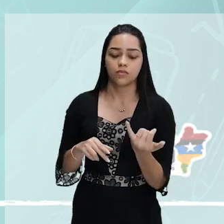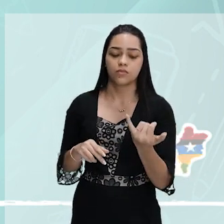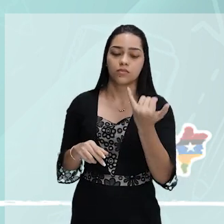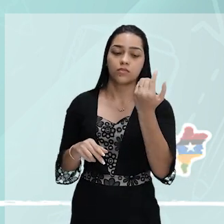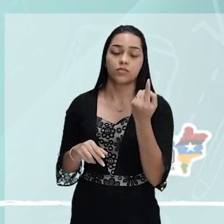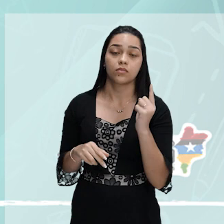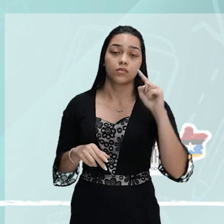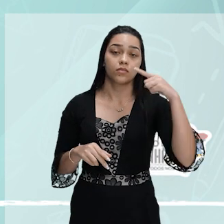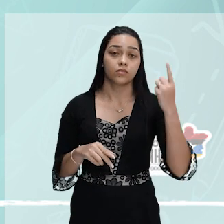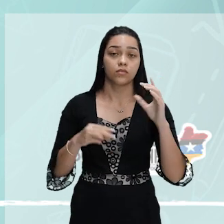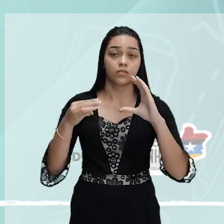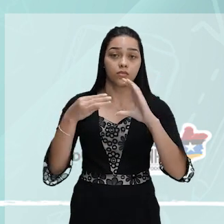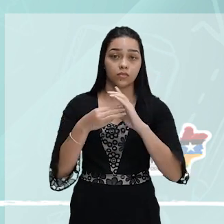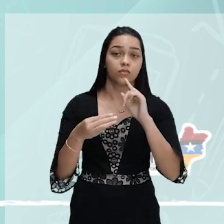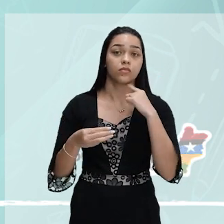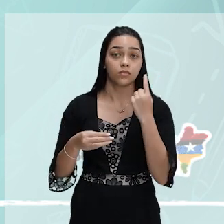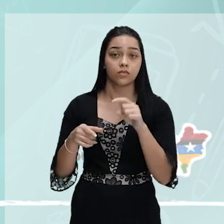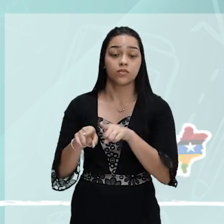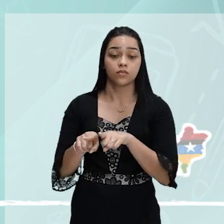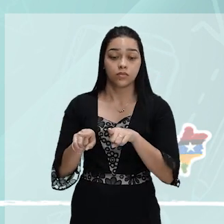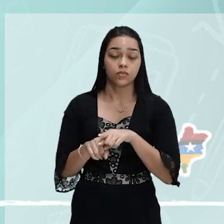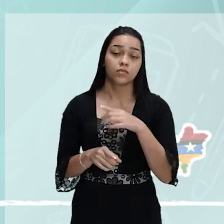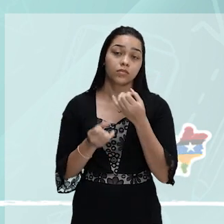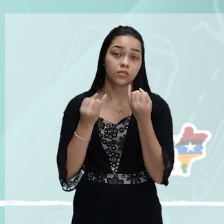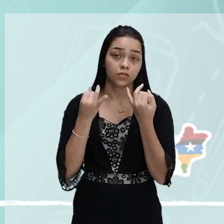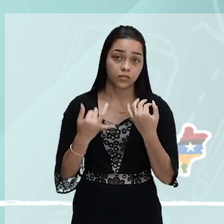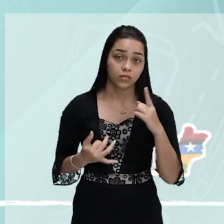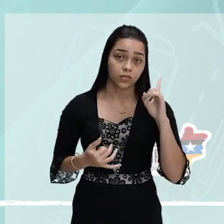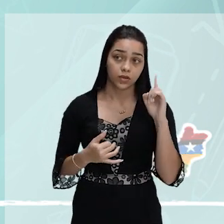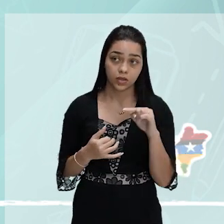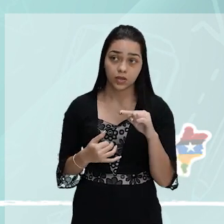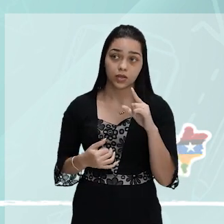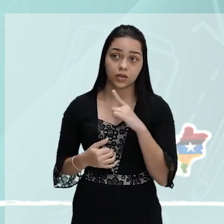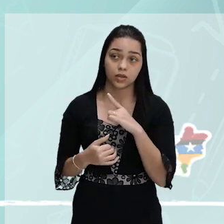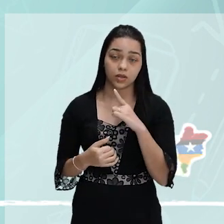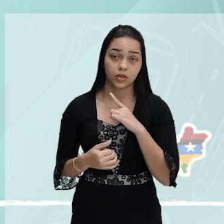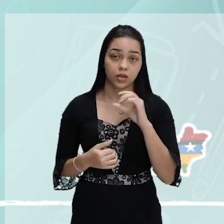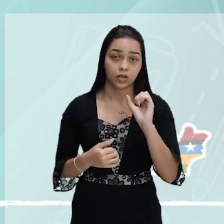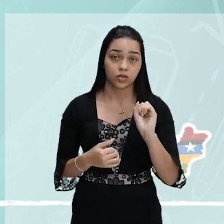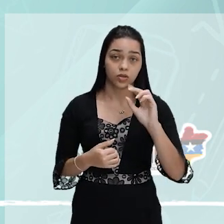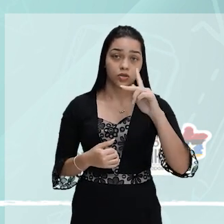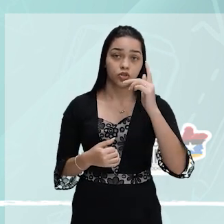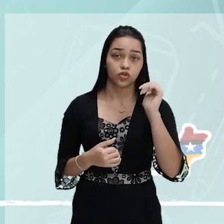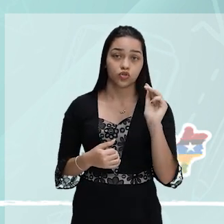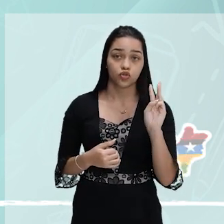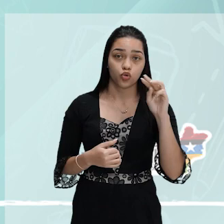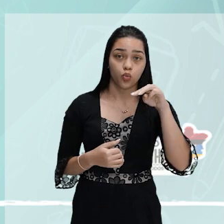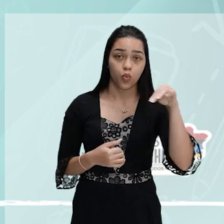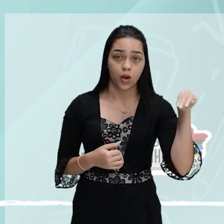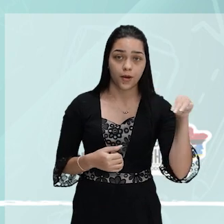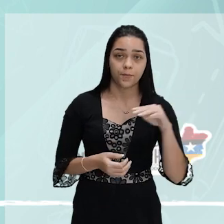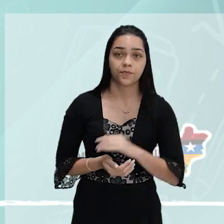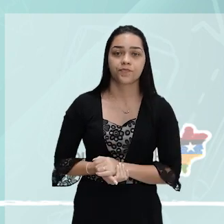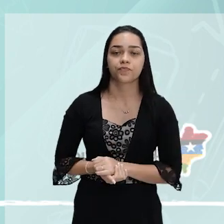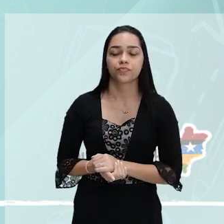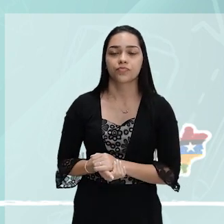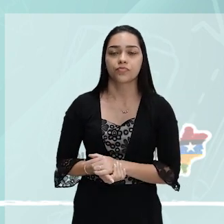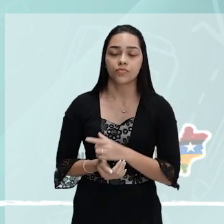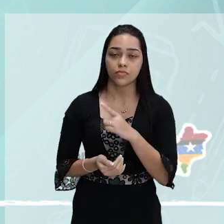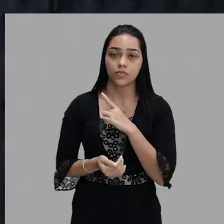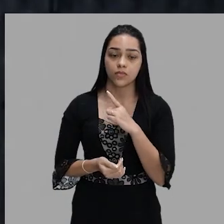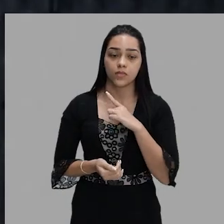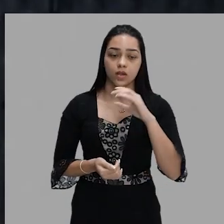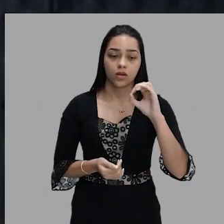uma outra célula que nós ainda vamos comentar, que são as células de Schwann, né? As células de Schwann e